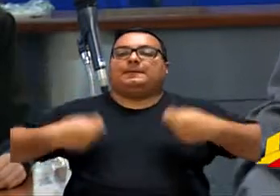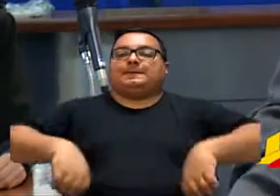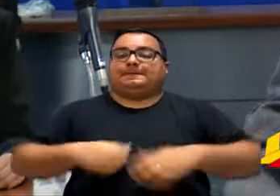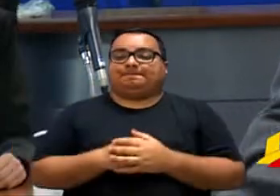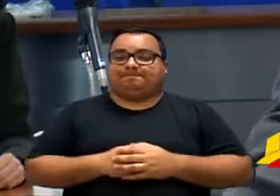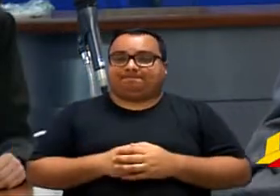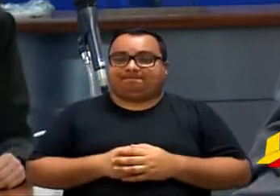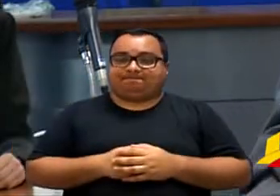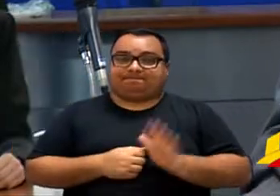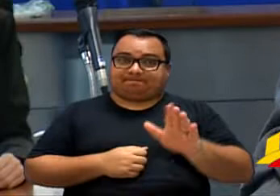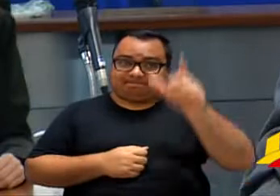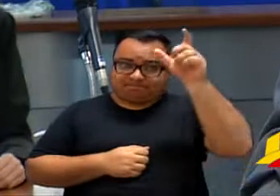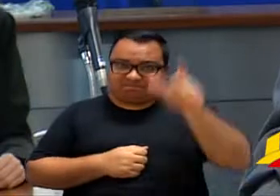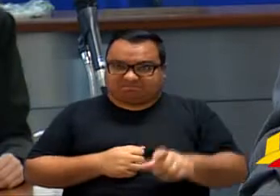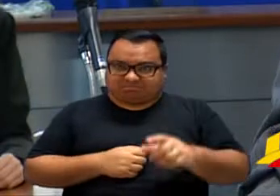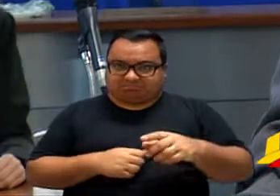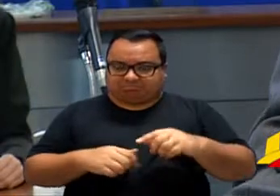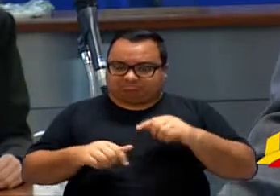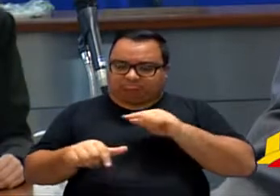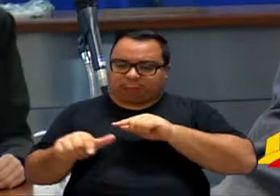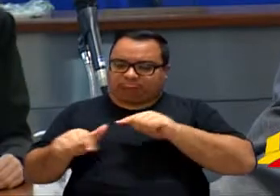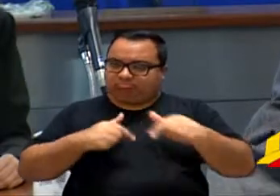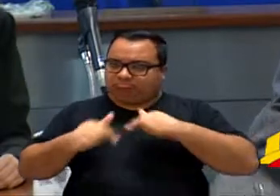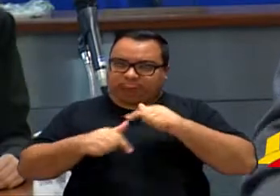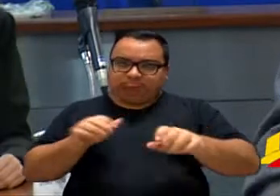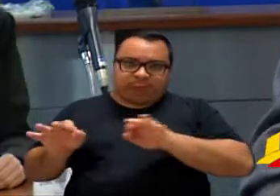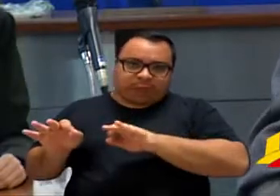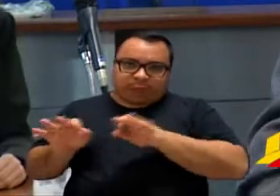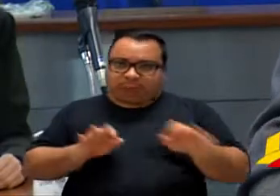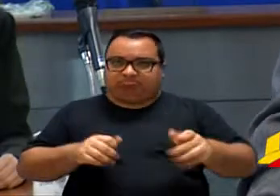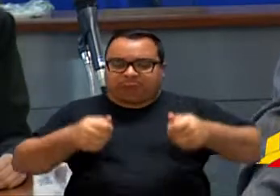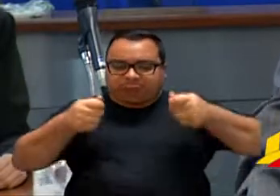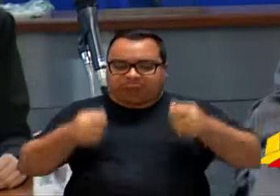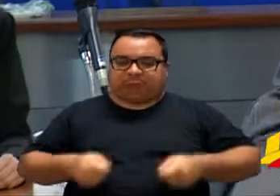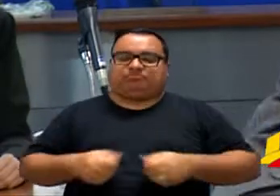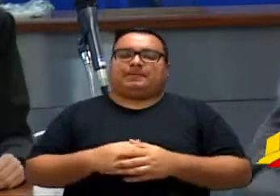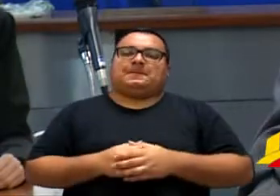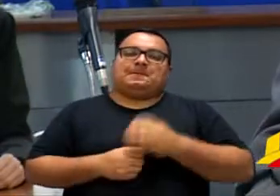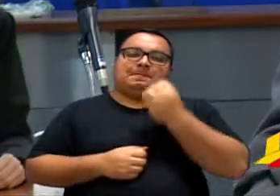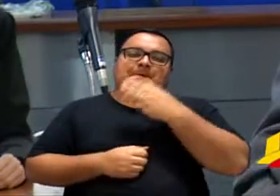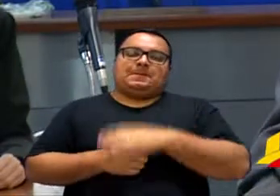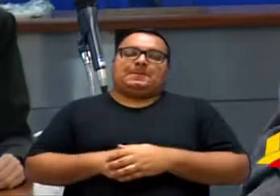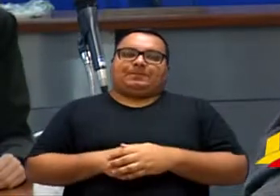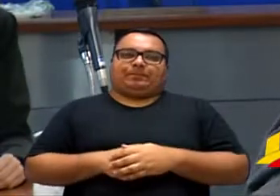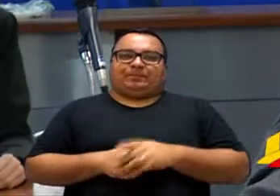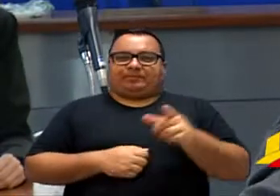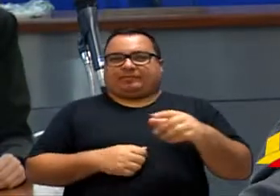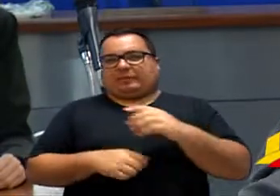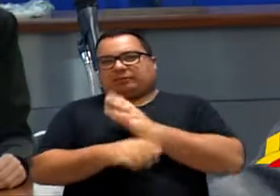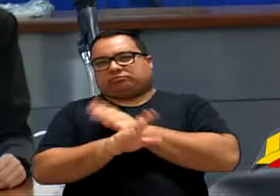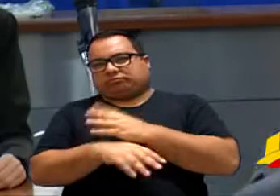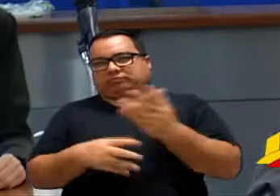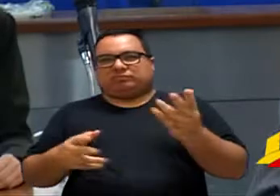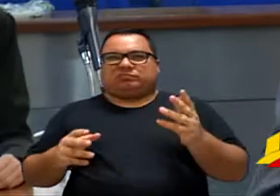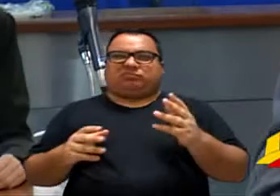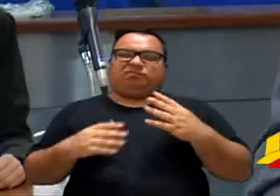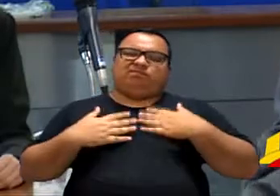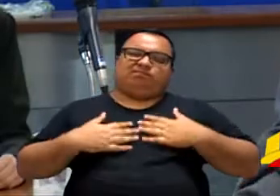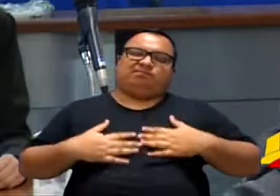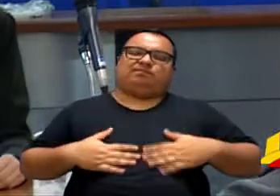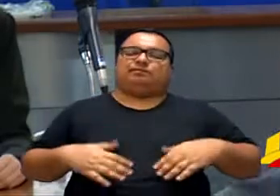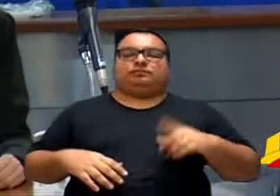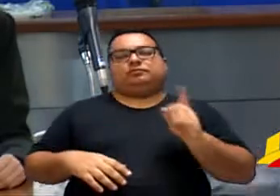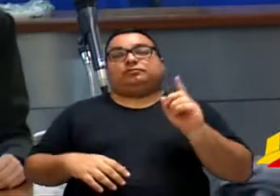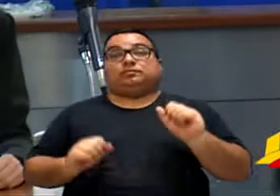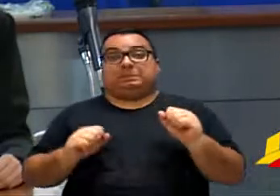conheci desde a época da prefeitura então tem certeza que não é falta de dedicação dela